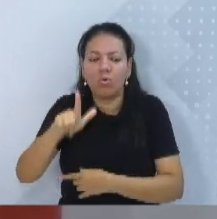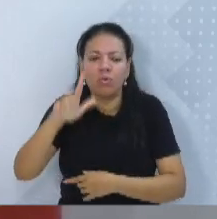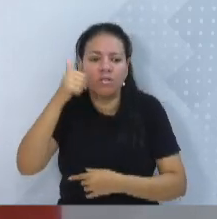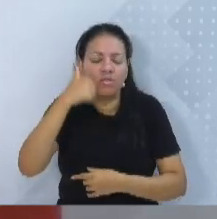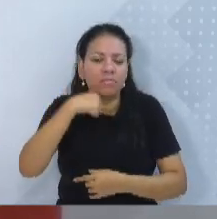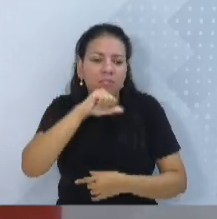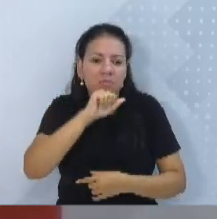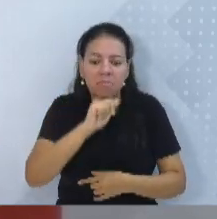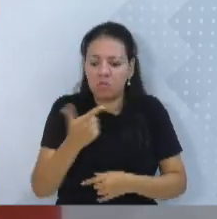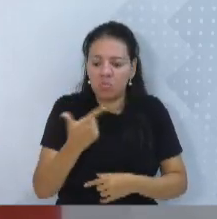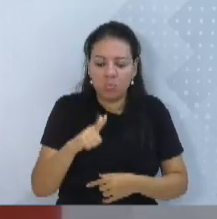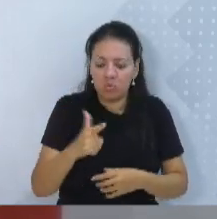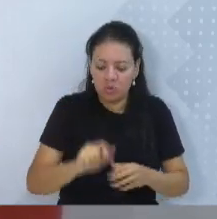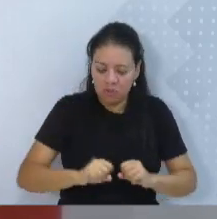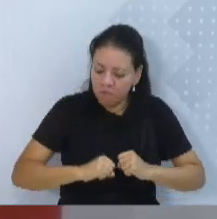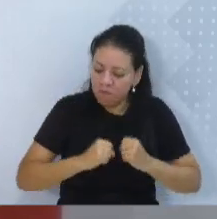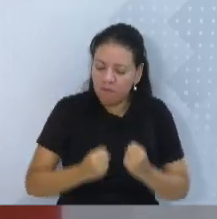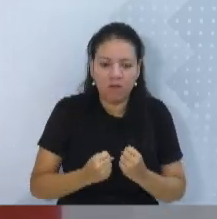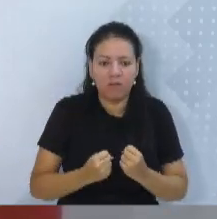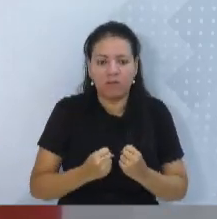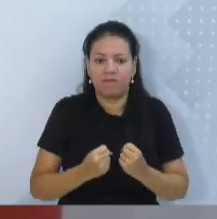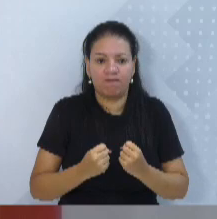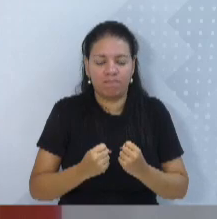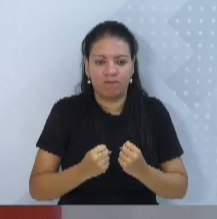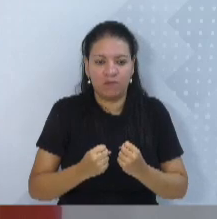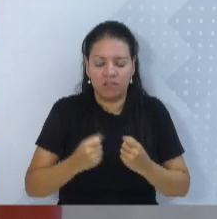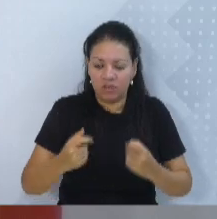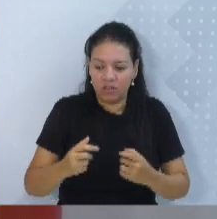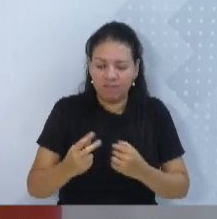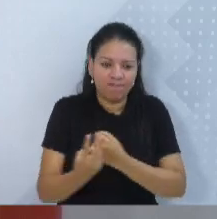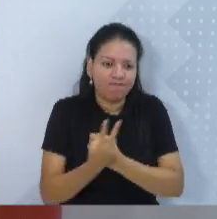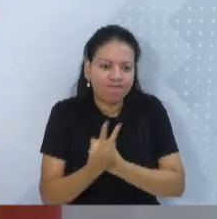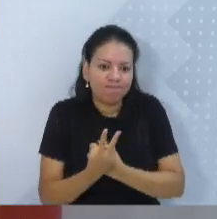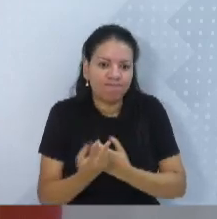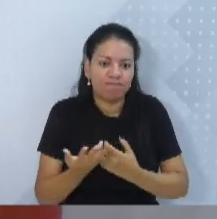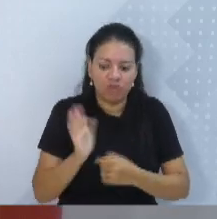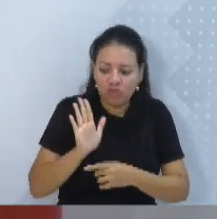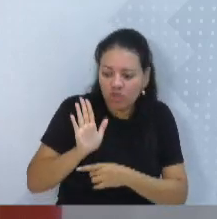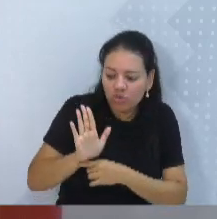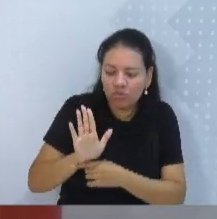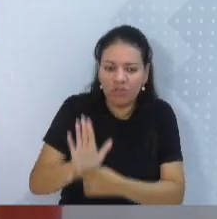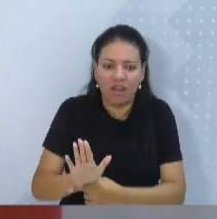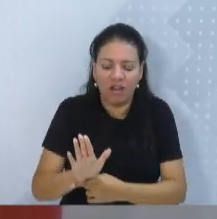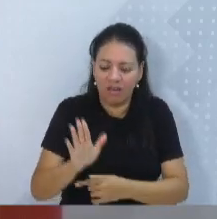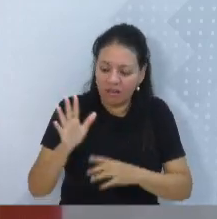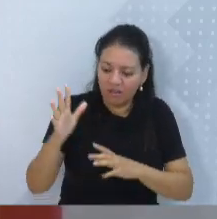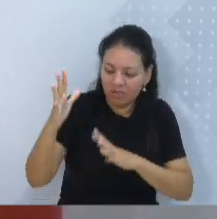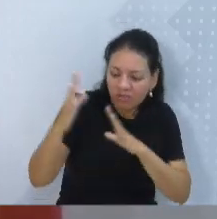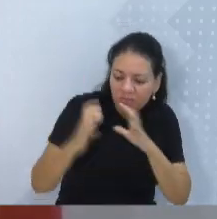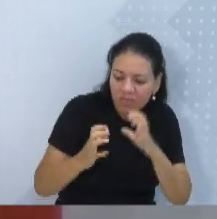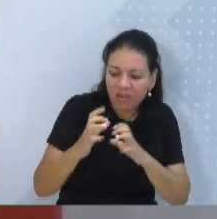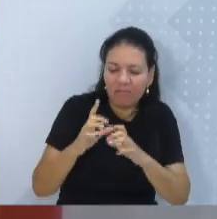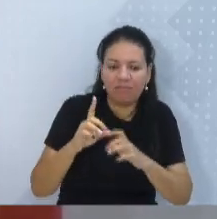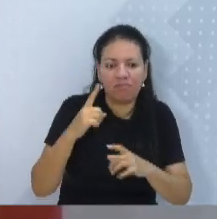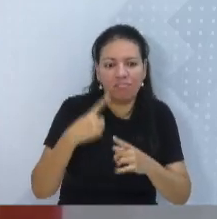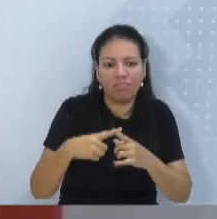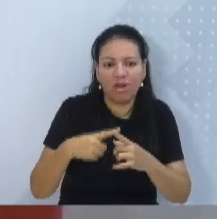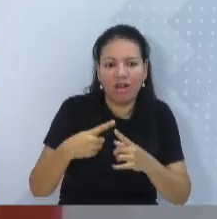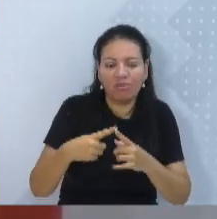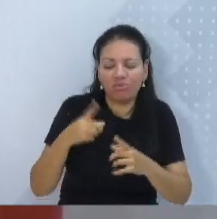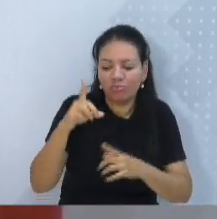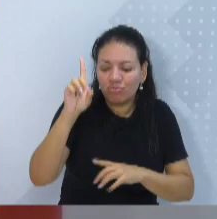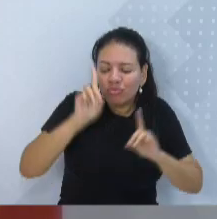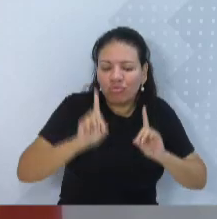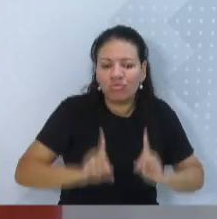tinham a força e a voz de se defender de ajudar de brigar pelos direitos das